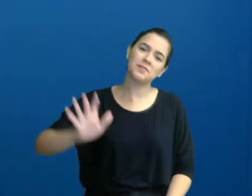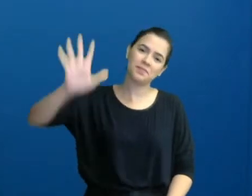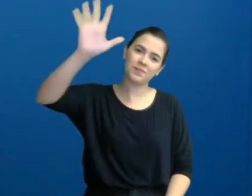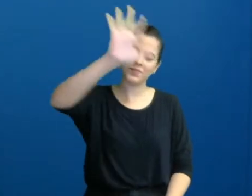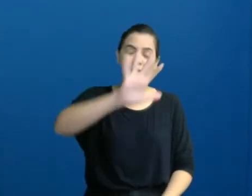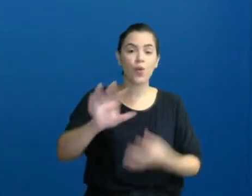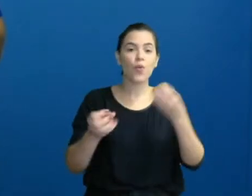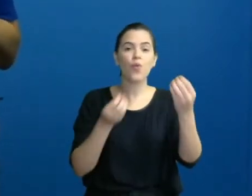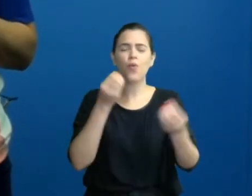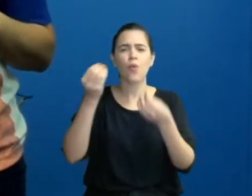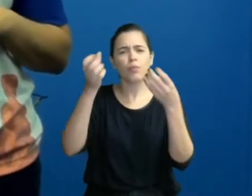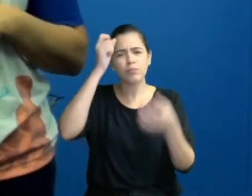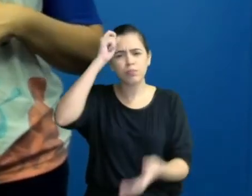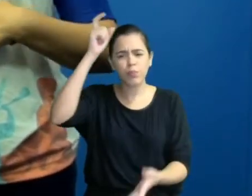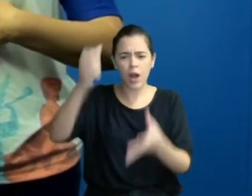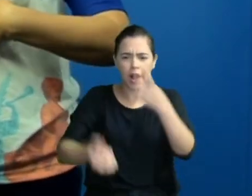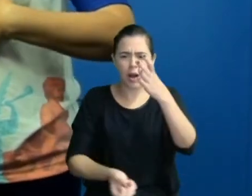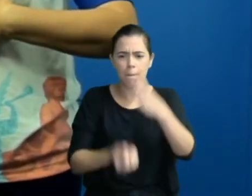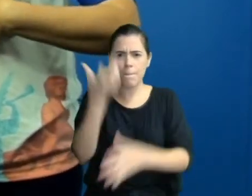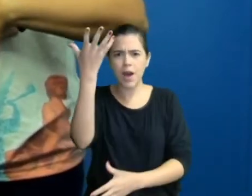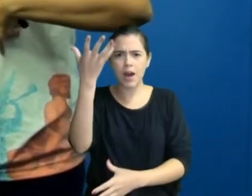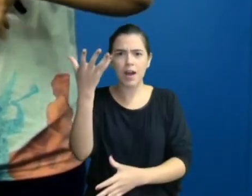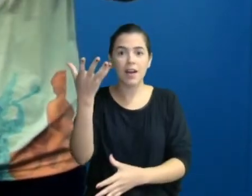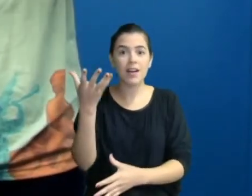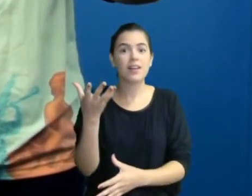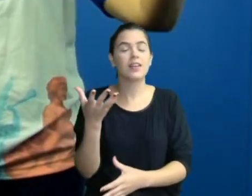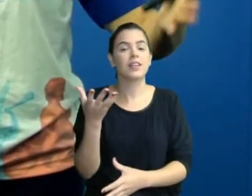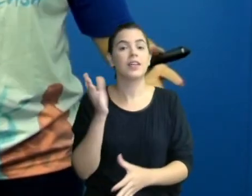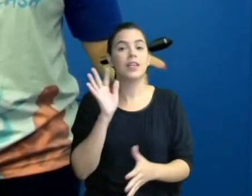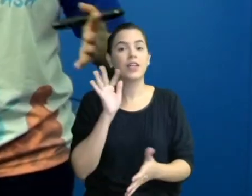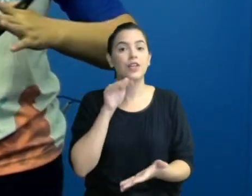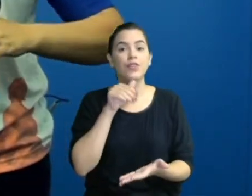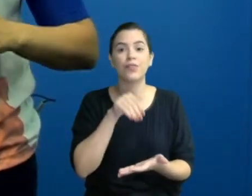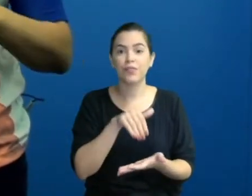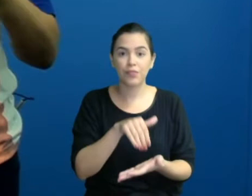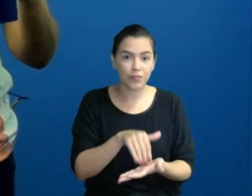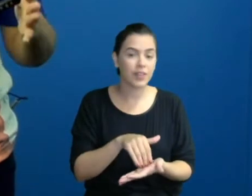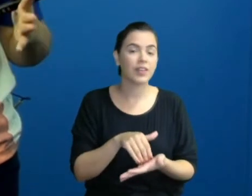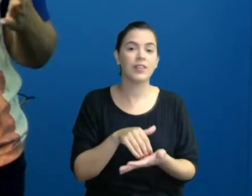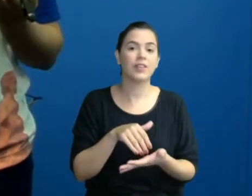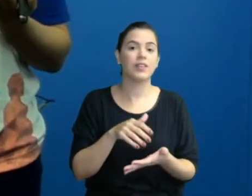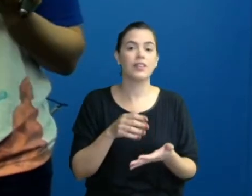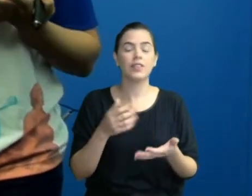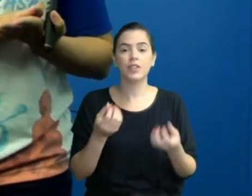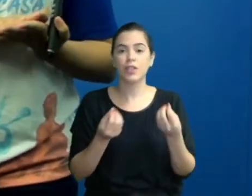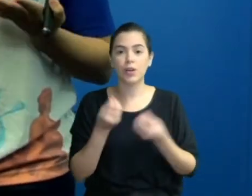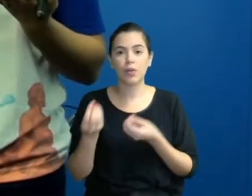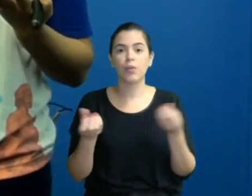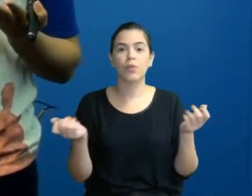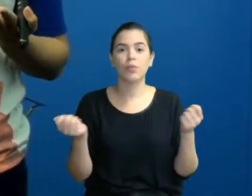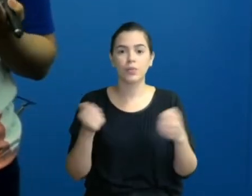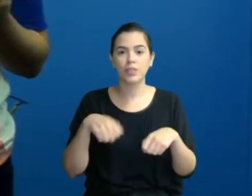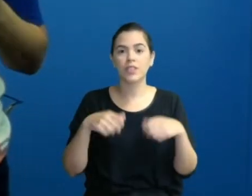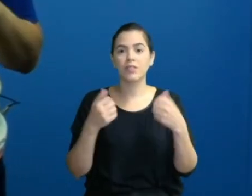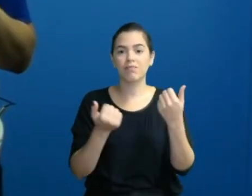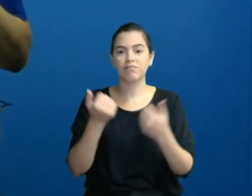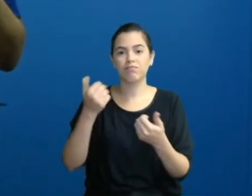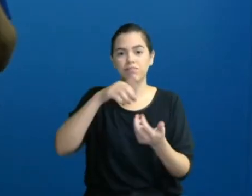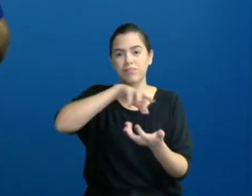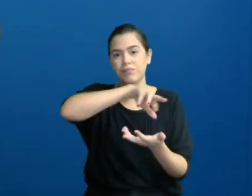a invenção aí e enfim, dos céus, né? Do meio de